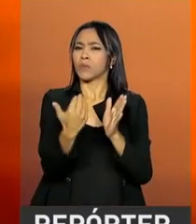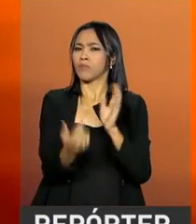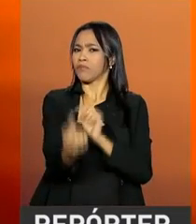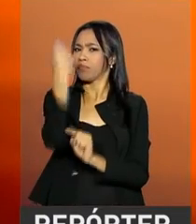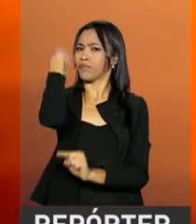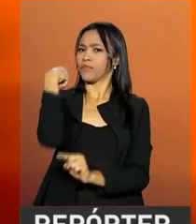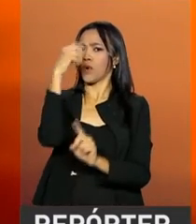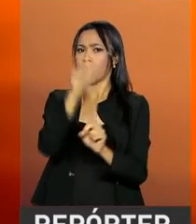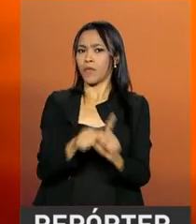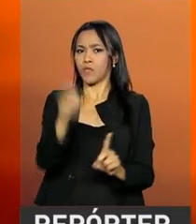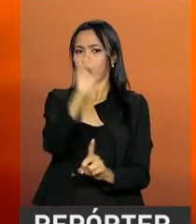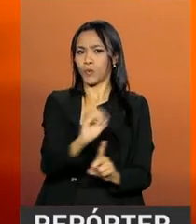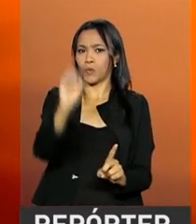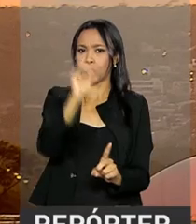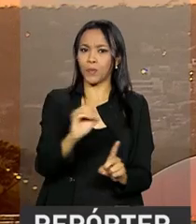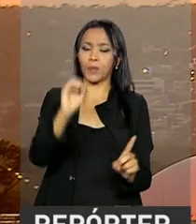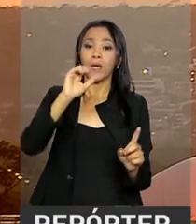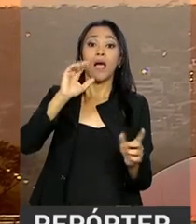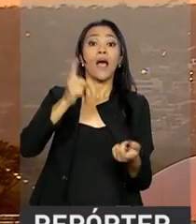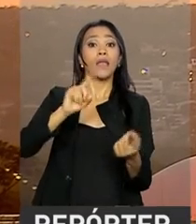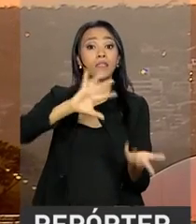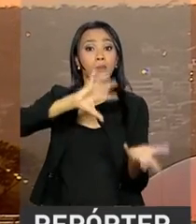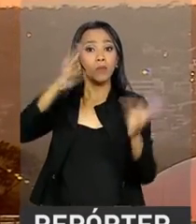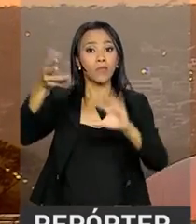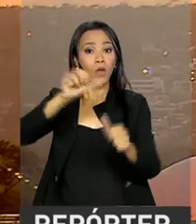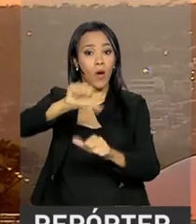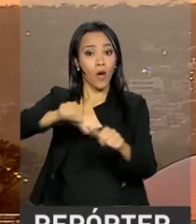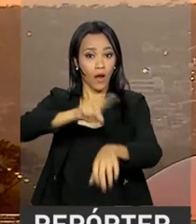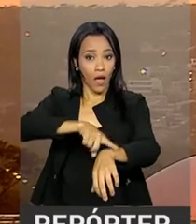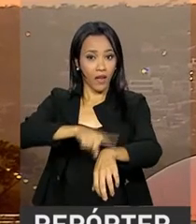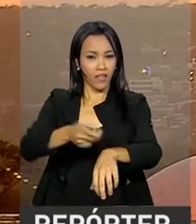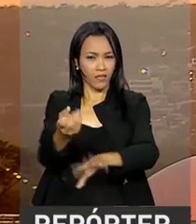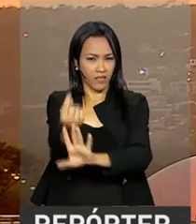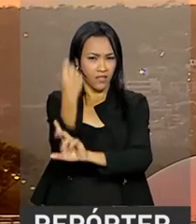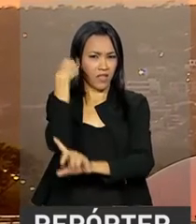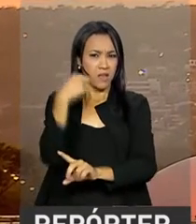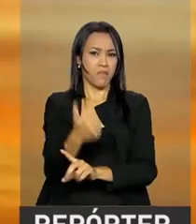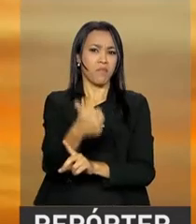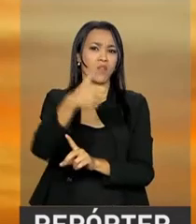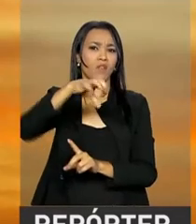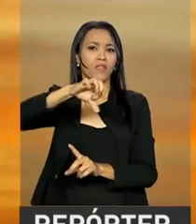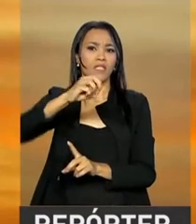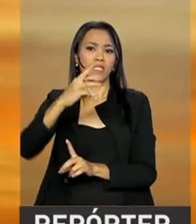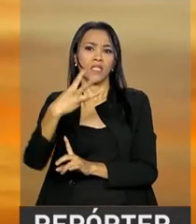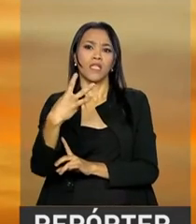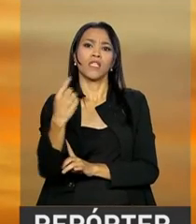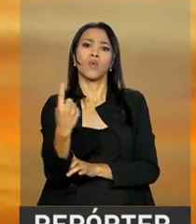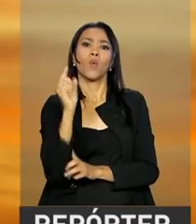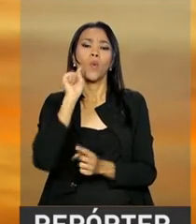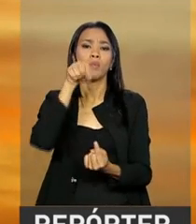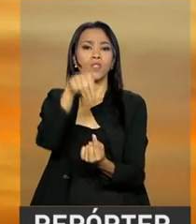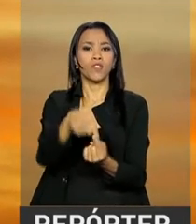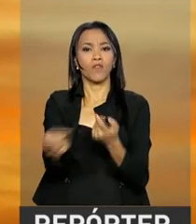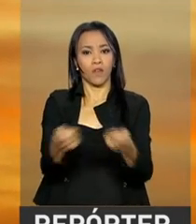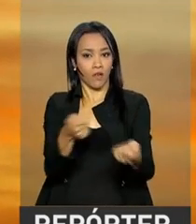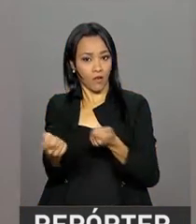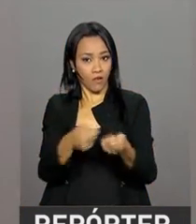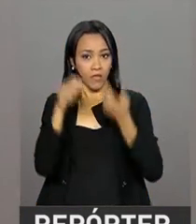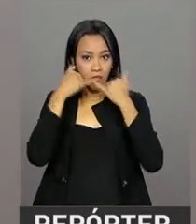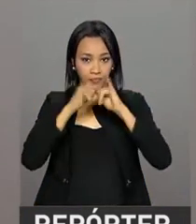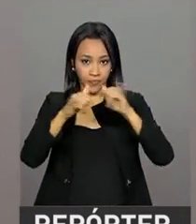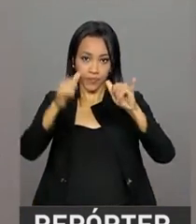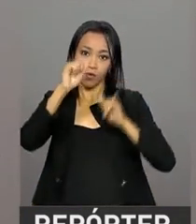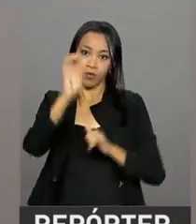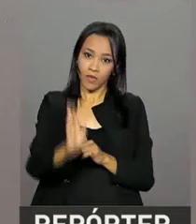a mudança de horário é adotada no brasil desde 1981 com a idéia de economizar energia no país a